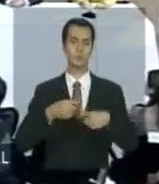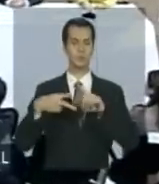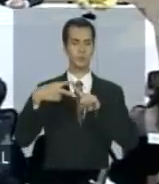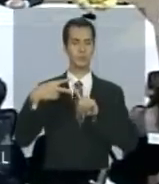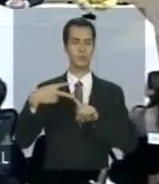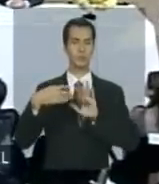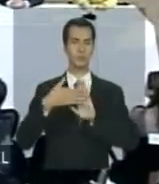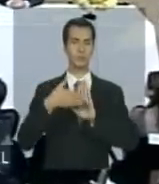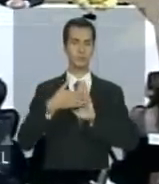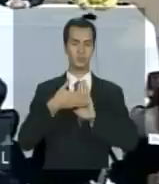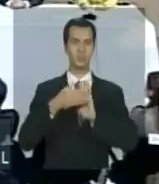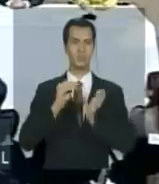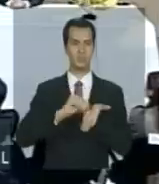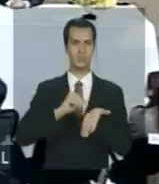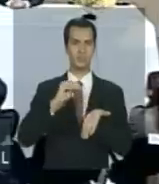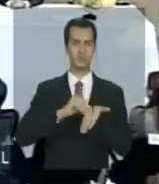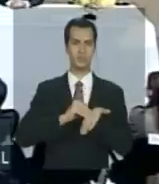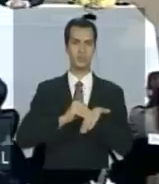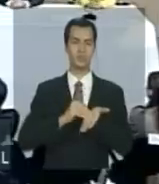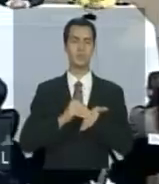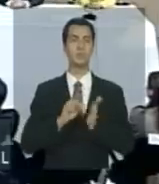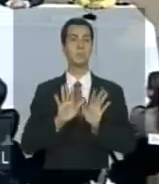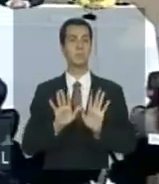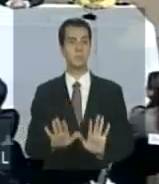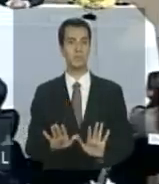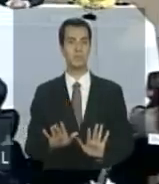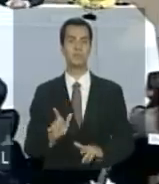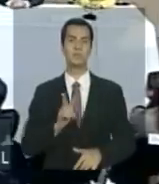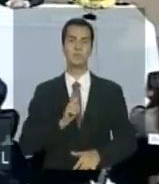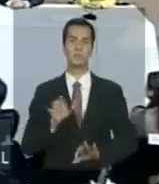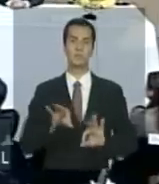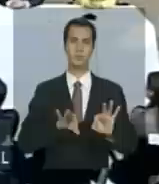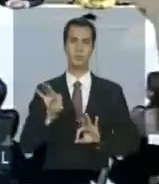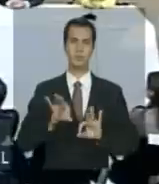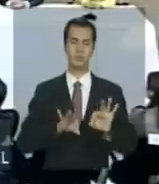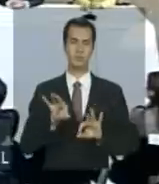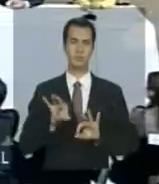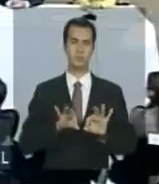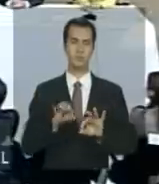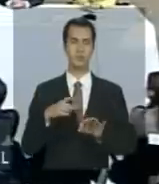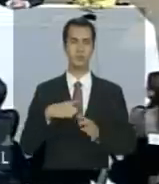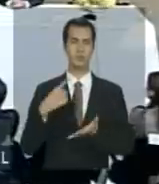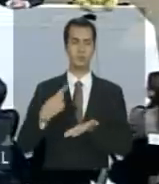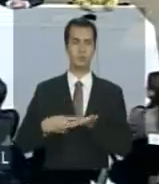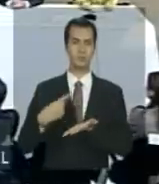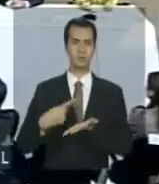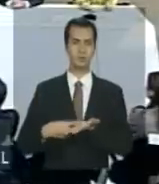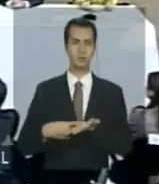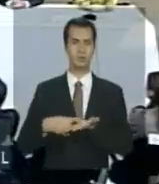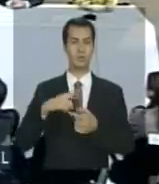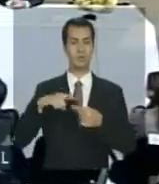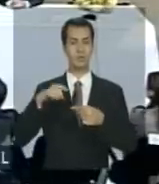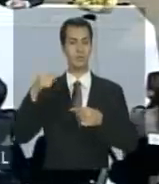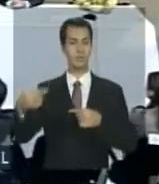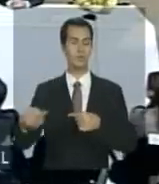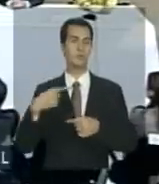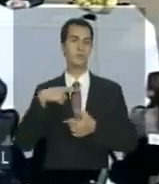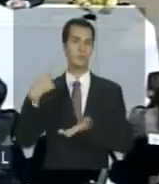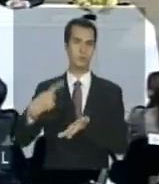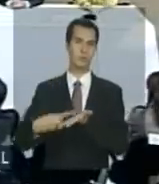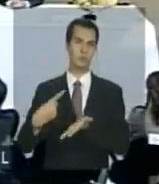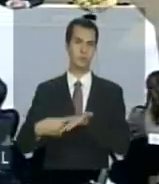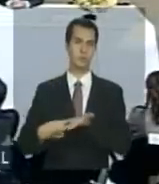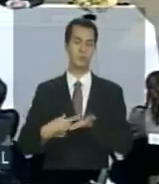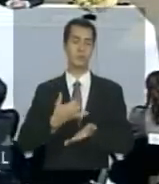duas propostas, mas nós tínhamos programado, eu tenho uma agenda logo na sequência,